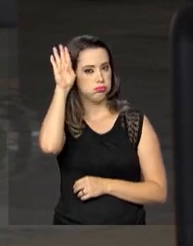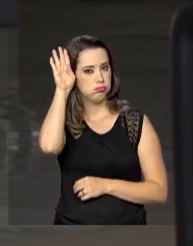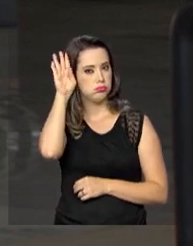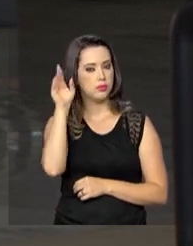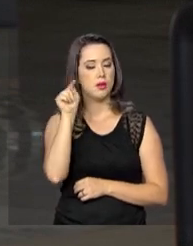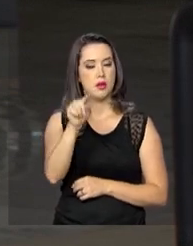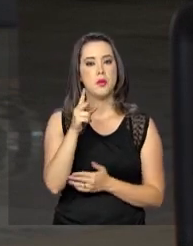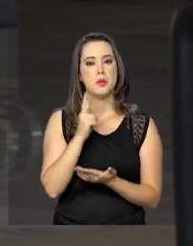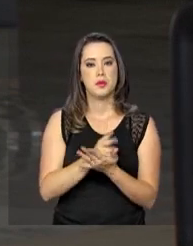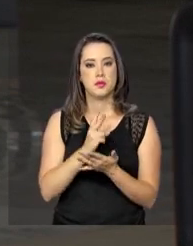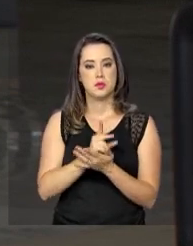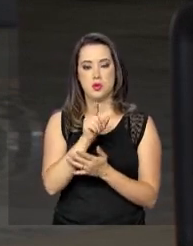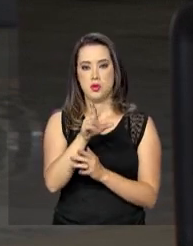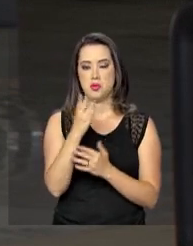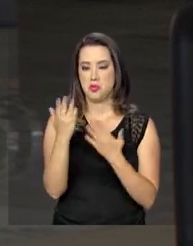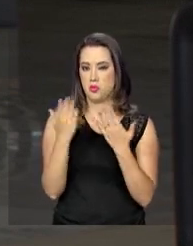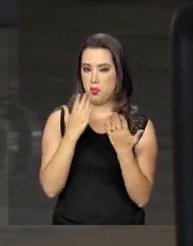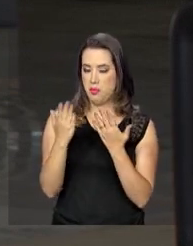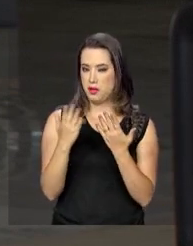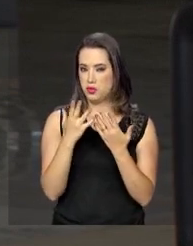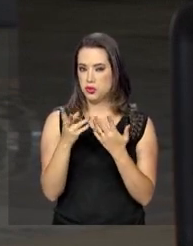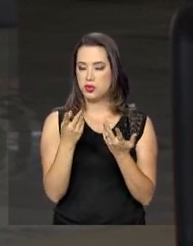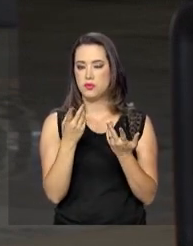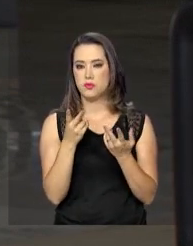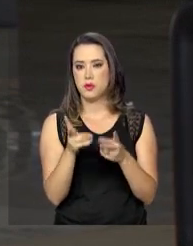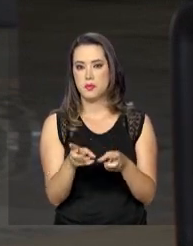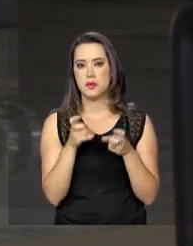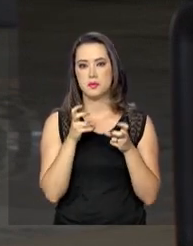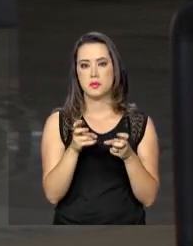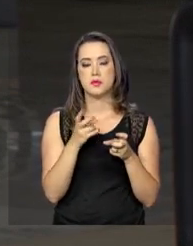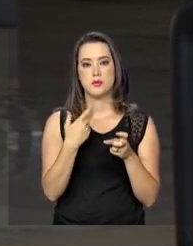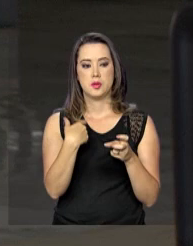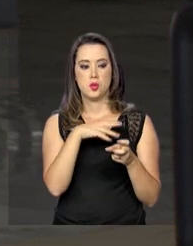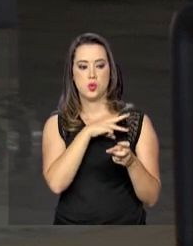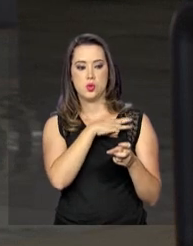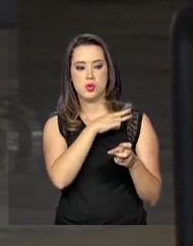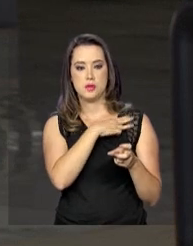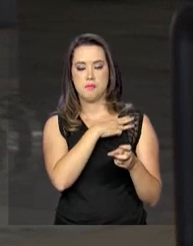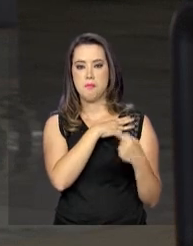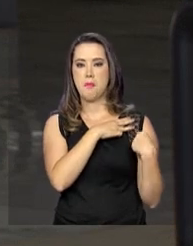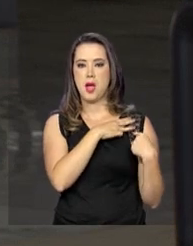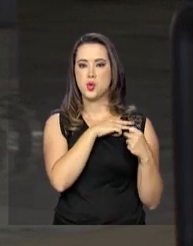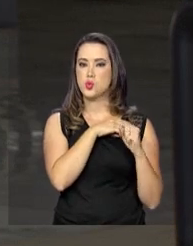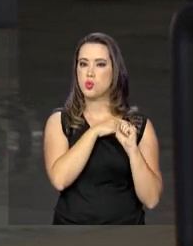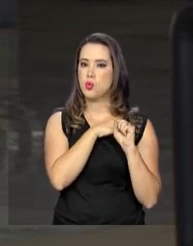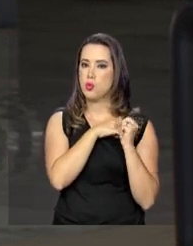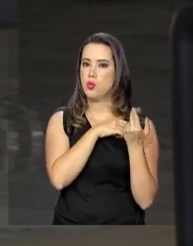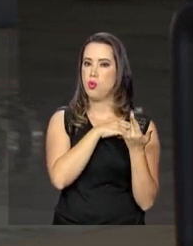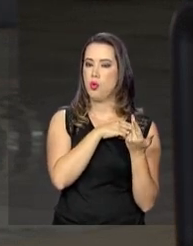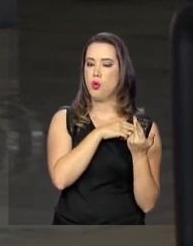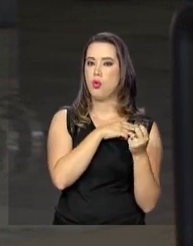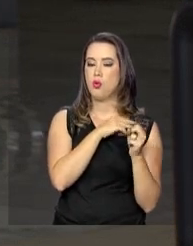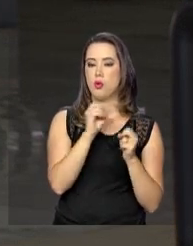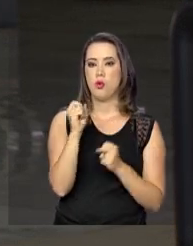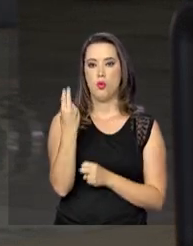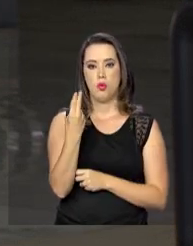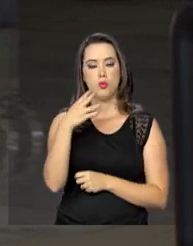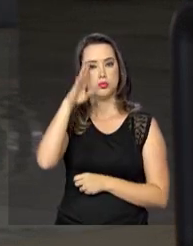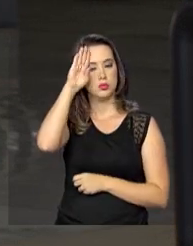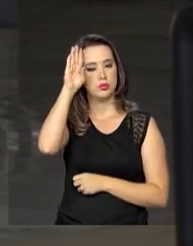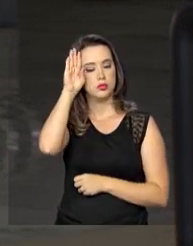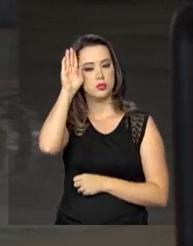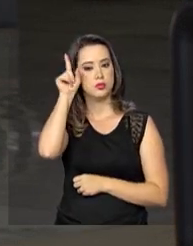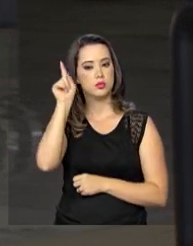inclusive esse é o perfil de escolaridade médio 2º grau completo e incompleto é o perfil